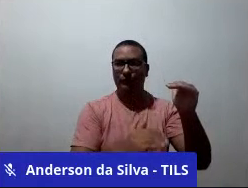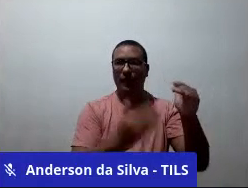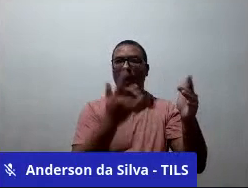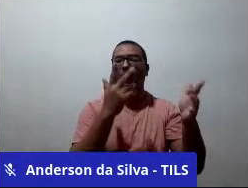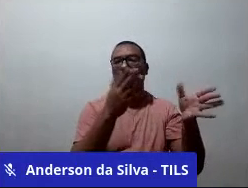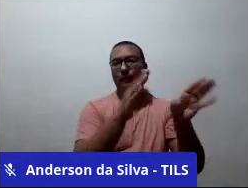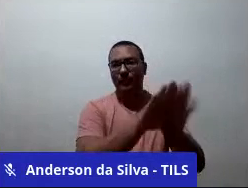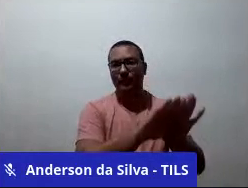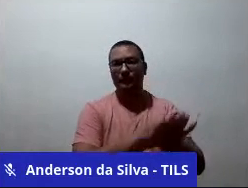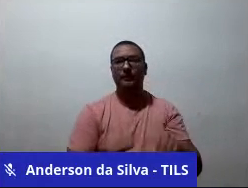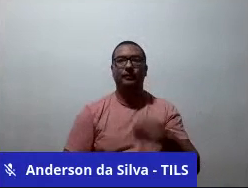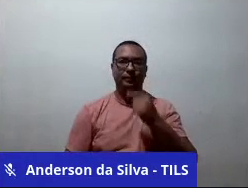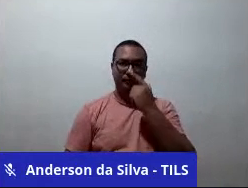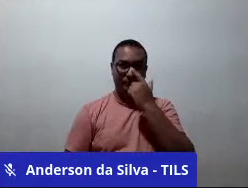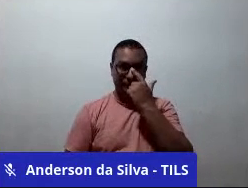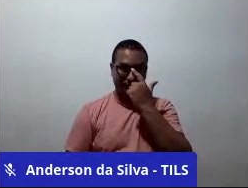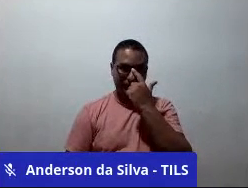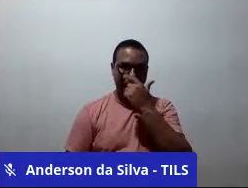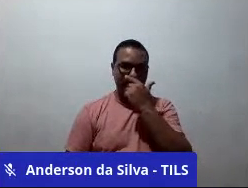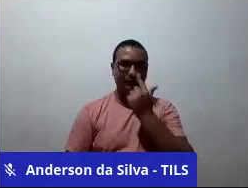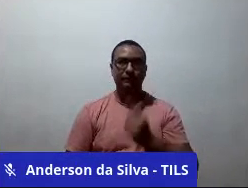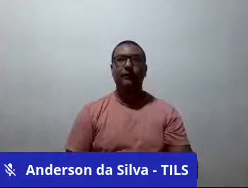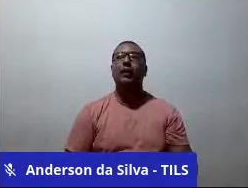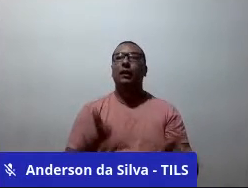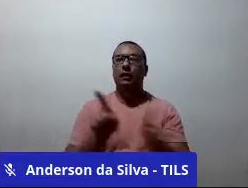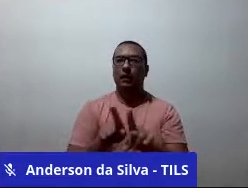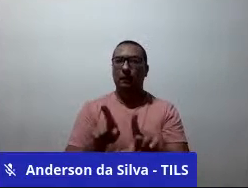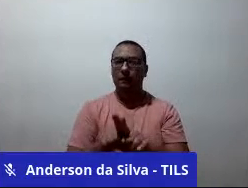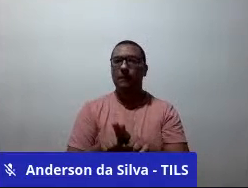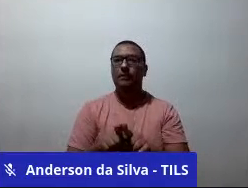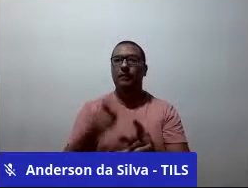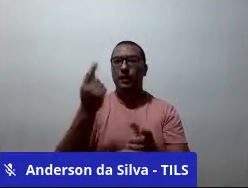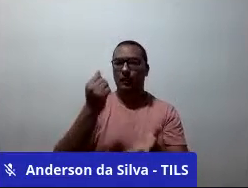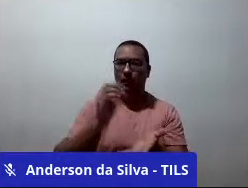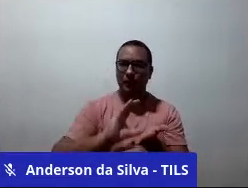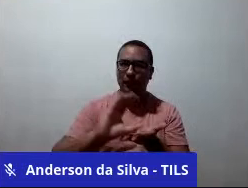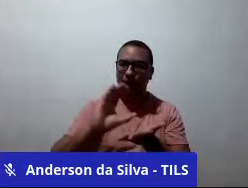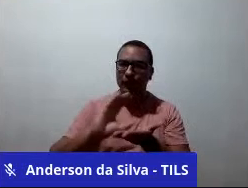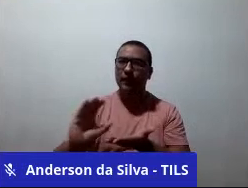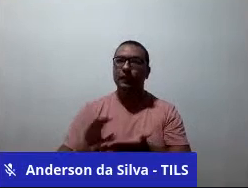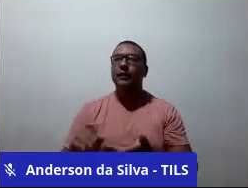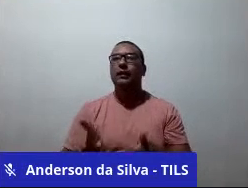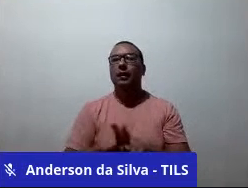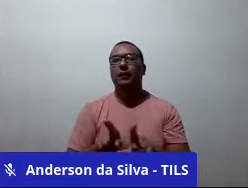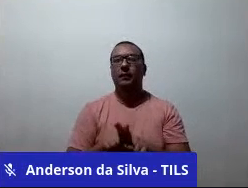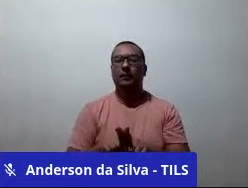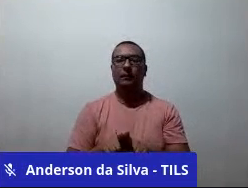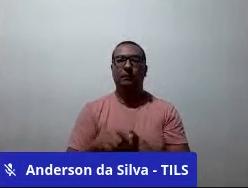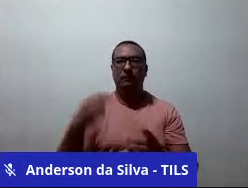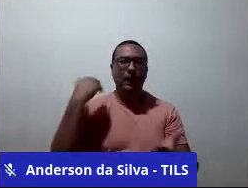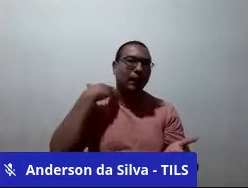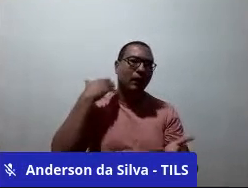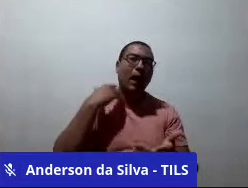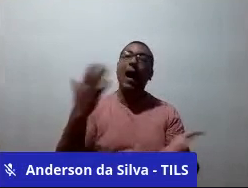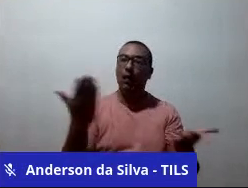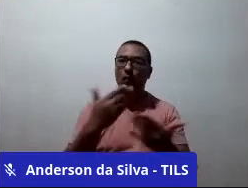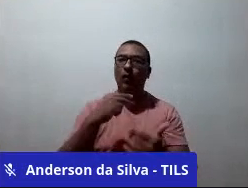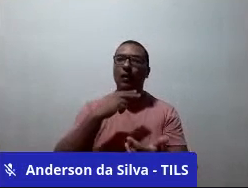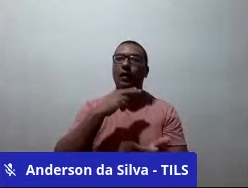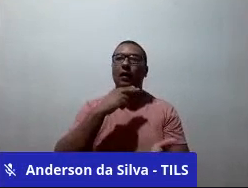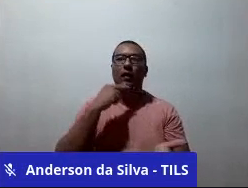significativa. Os serviços financeiros, né, com as fintechs, e agora, a partir de novembro, com o